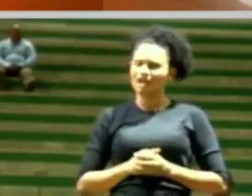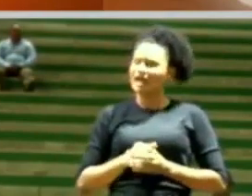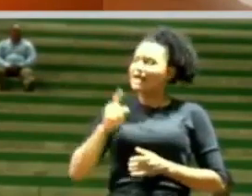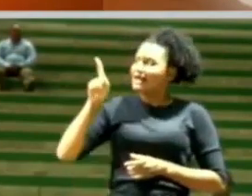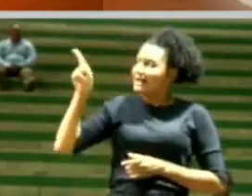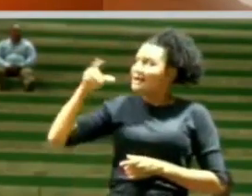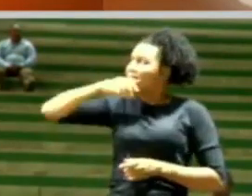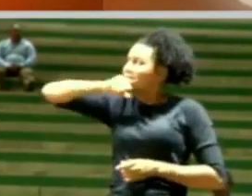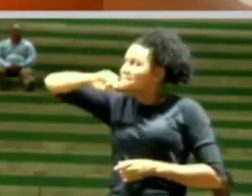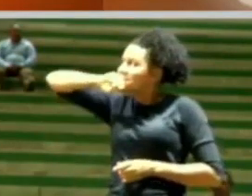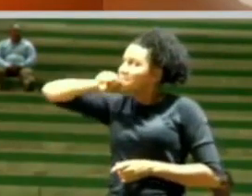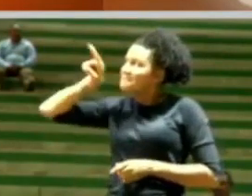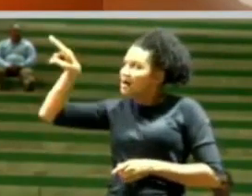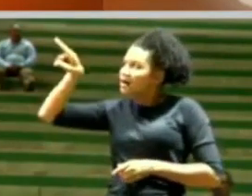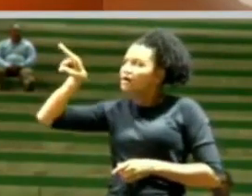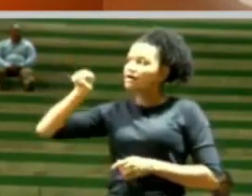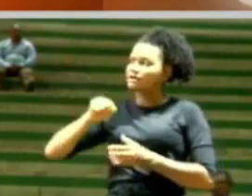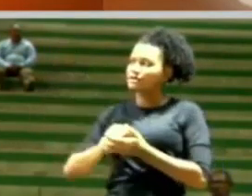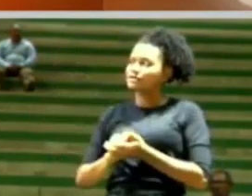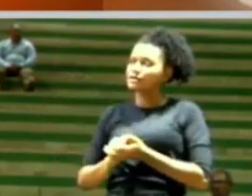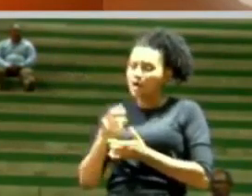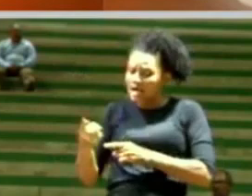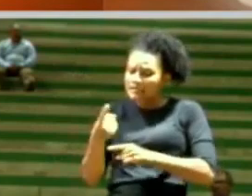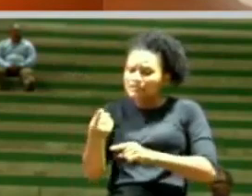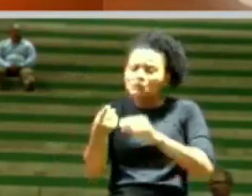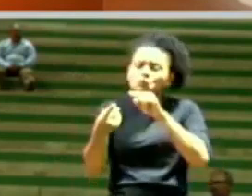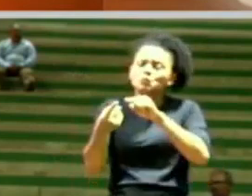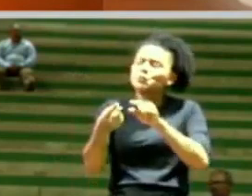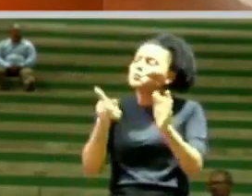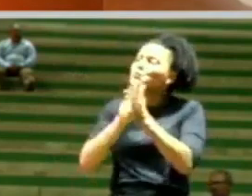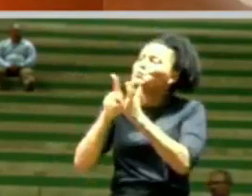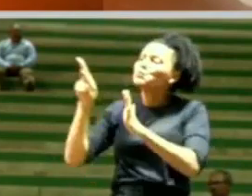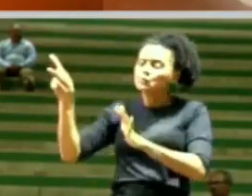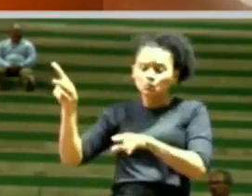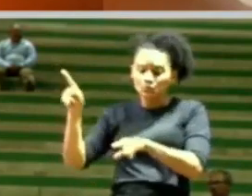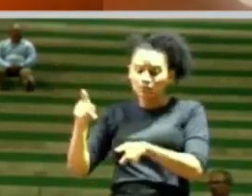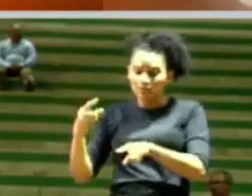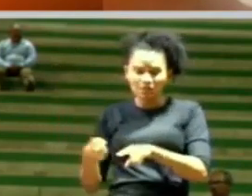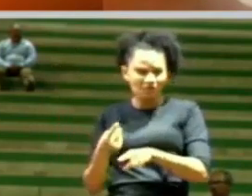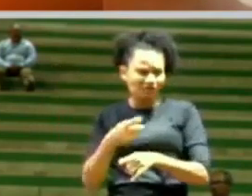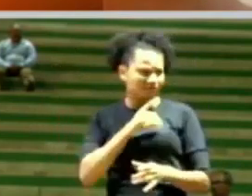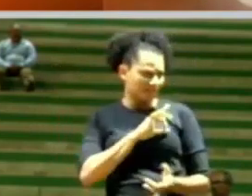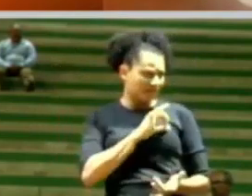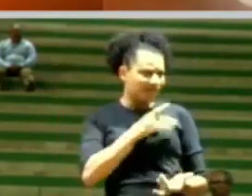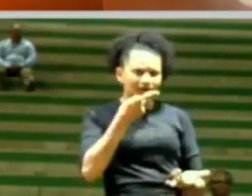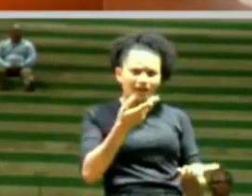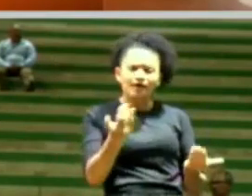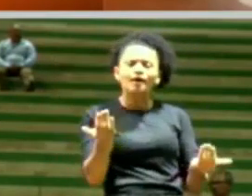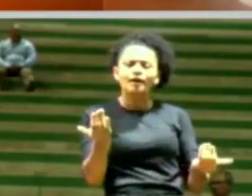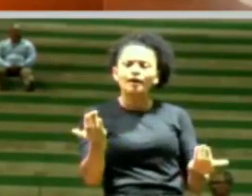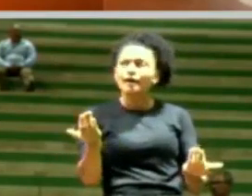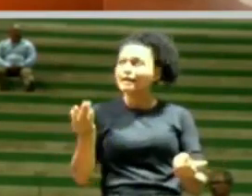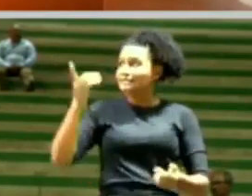Se ele é pai, a eternidade é o quê dele? Está com medo de falar por quê? Vamos lá.